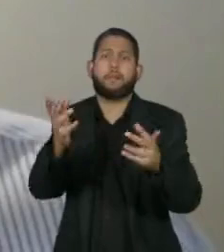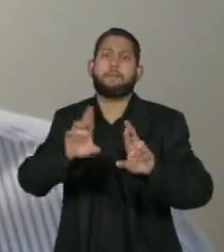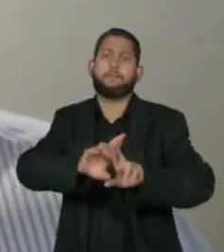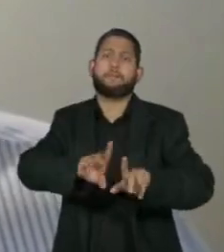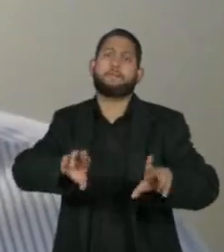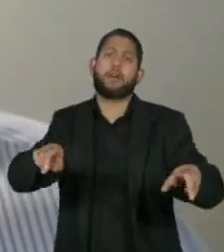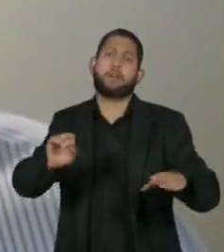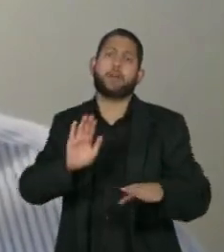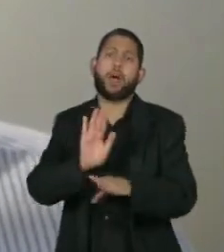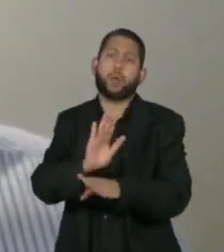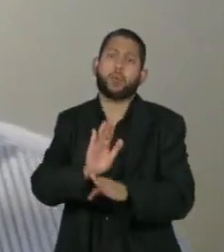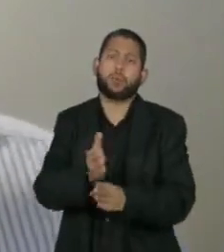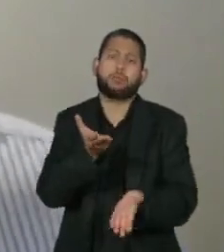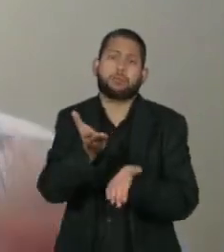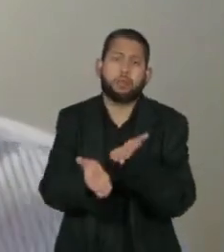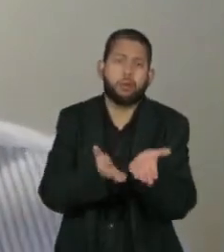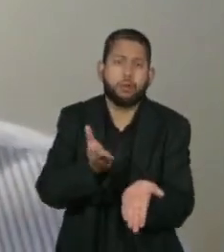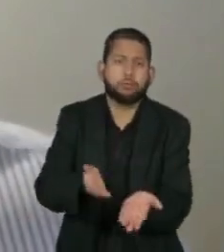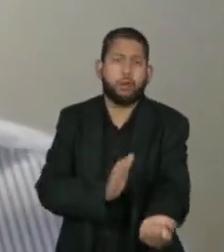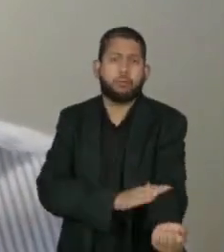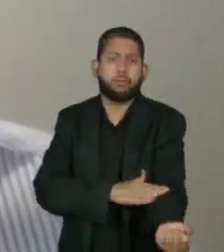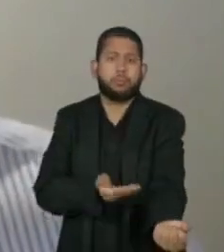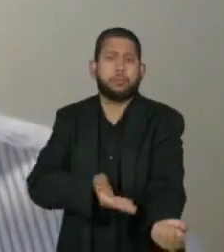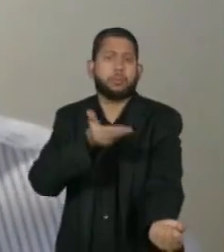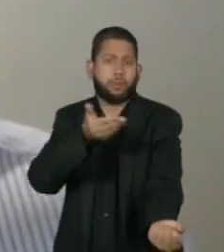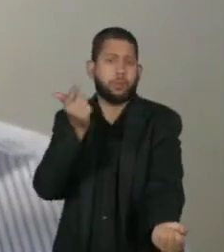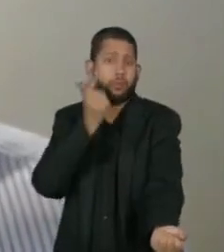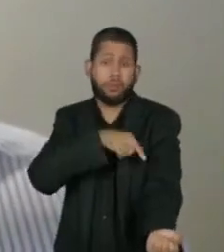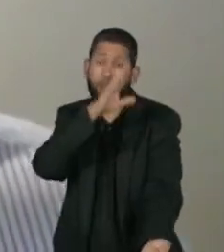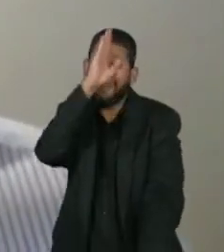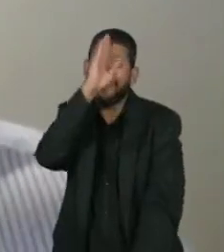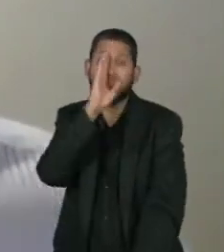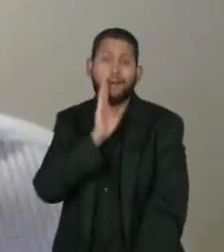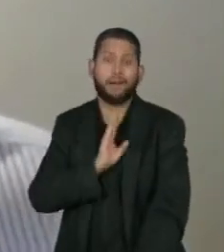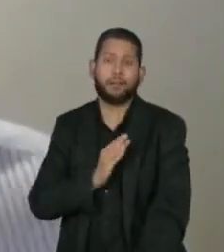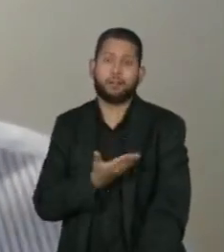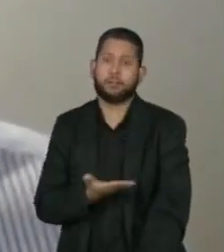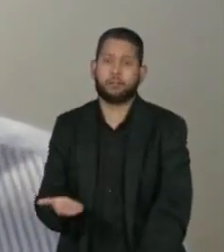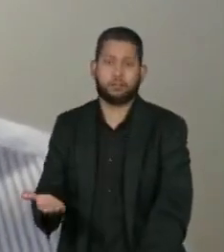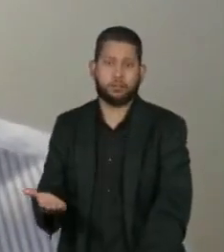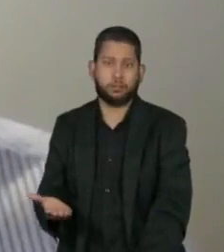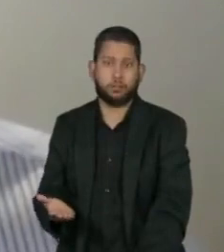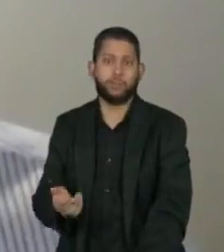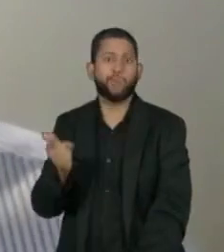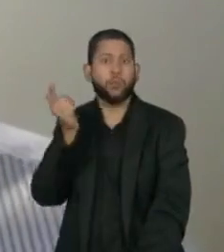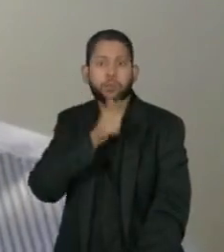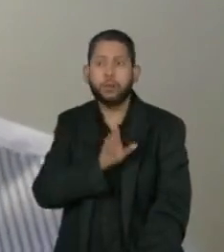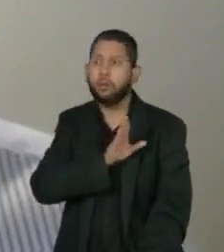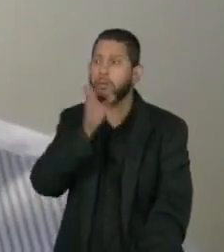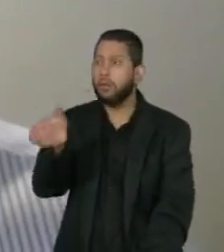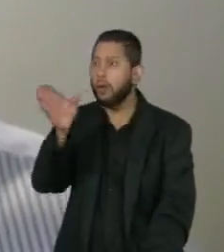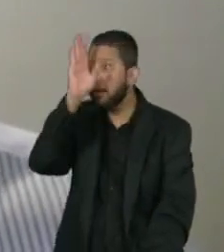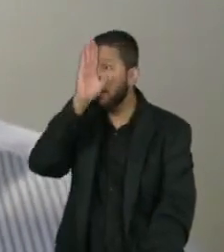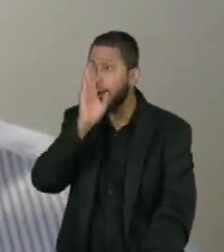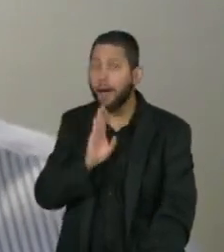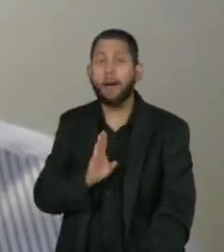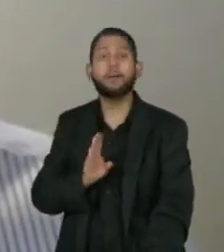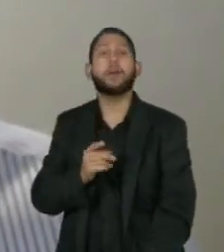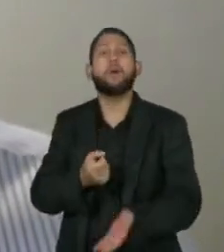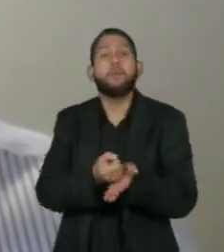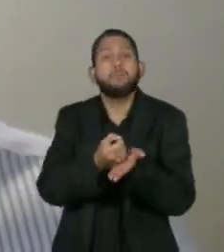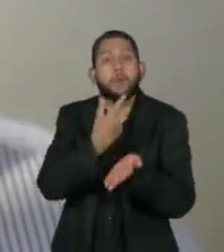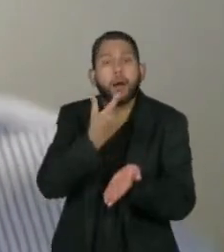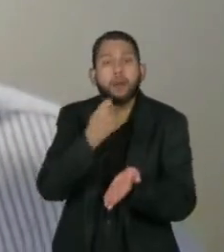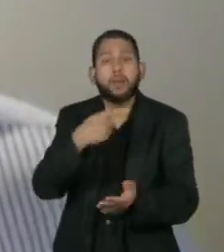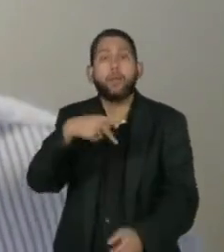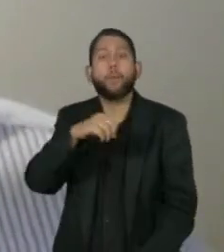para o tratamento da hipertensão de graça, né? Pode ser obtida tanto no posto quanto na farmácia